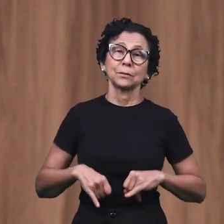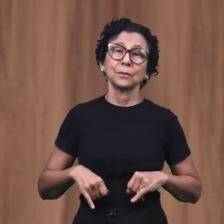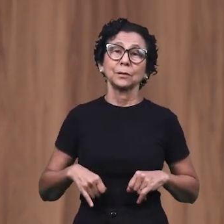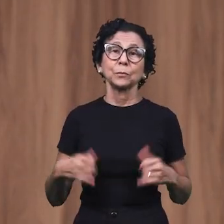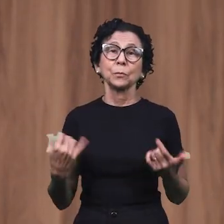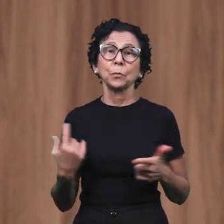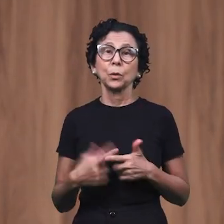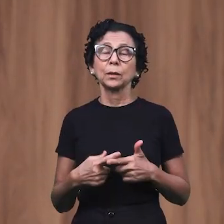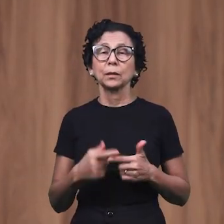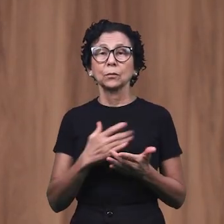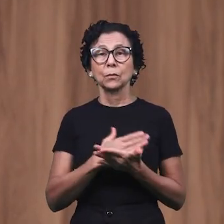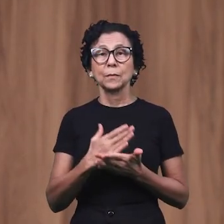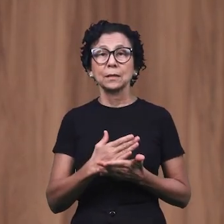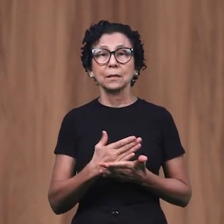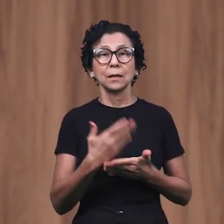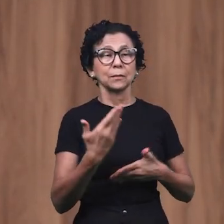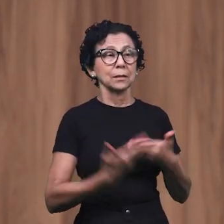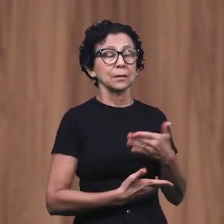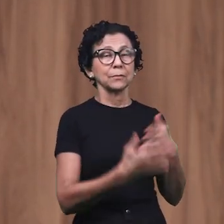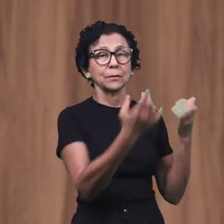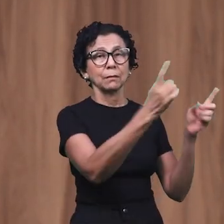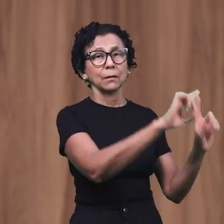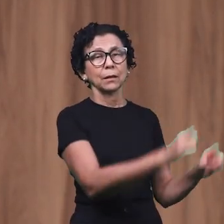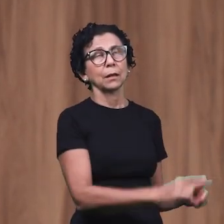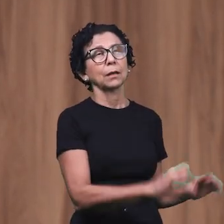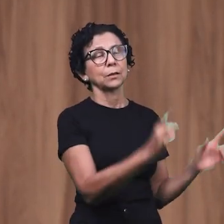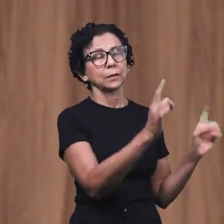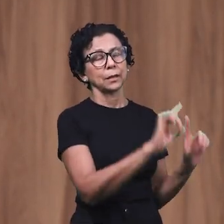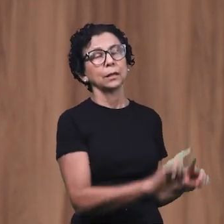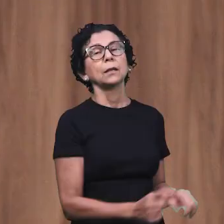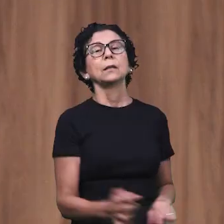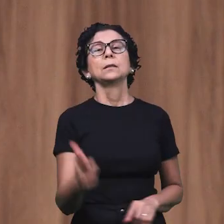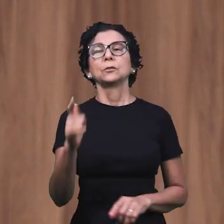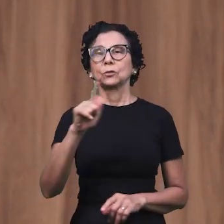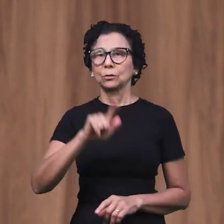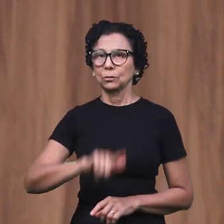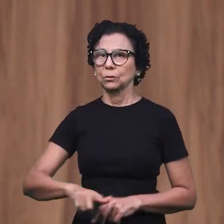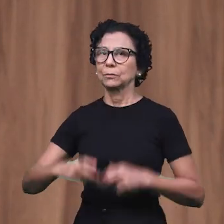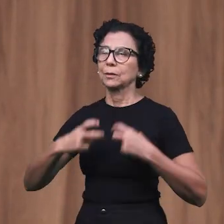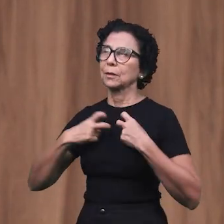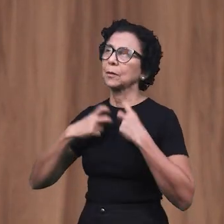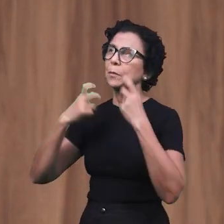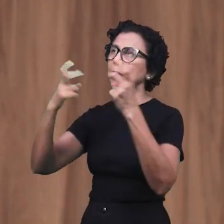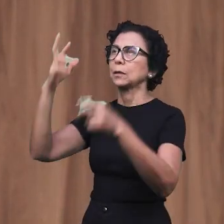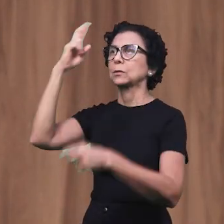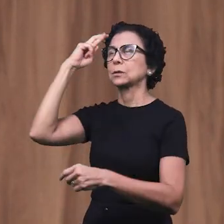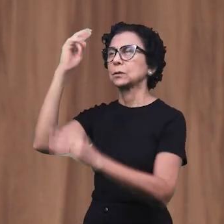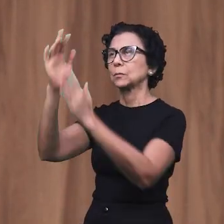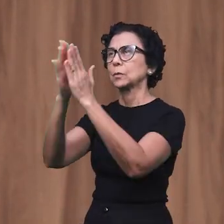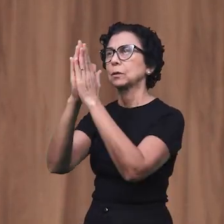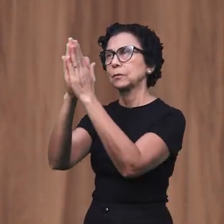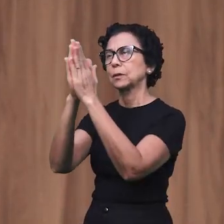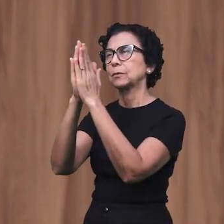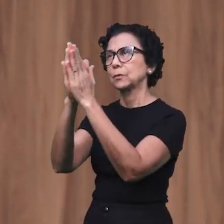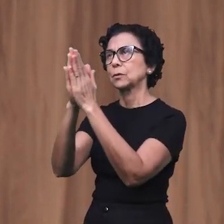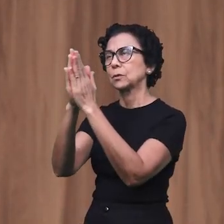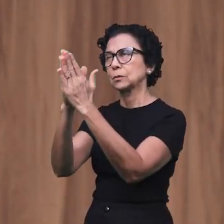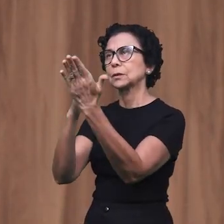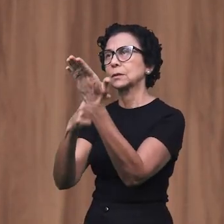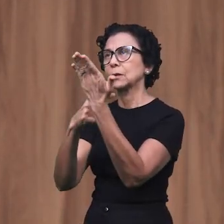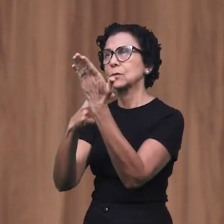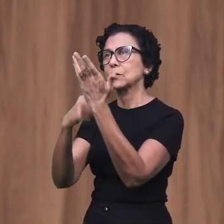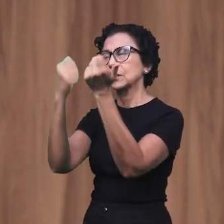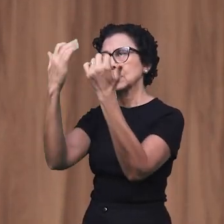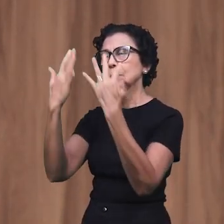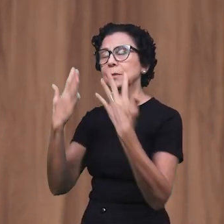a outros deuses, até que clamaram ao Senhor e pediram uma bênção ao Senhor. E aí é esse capítulo que